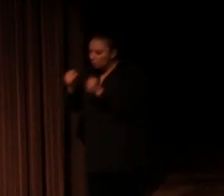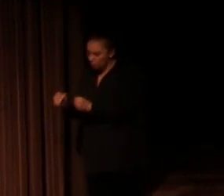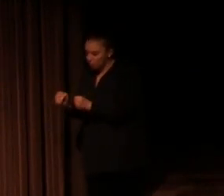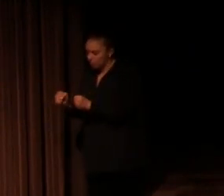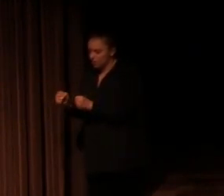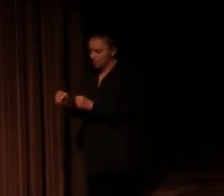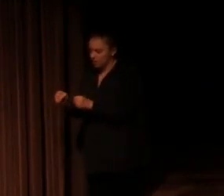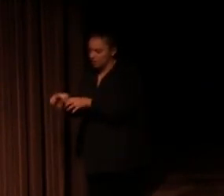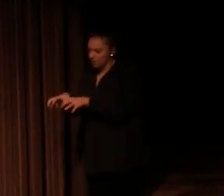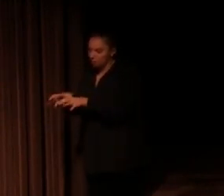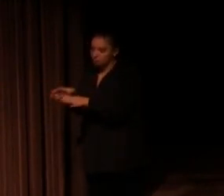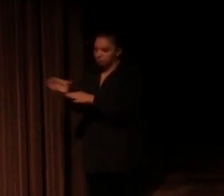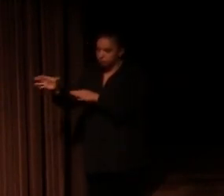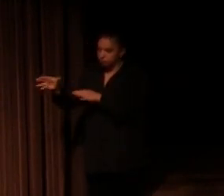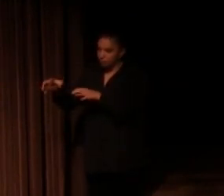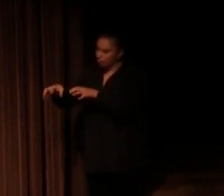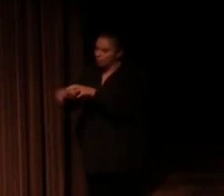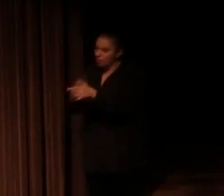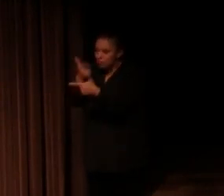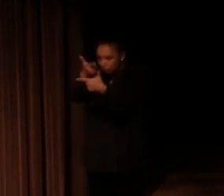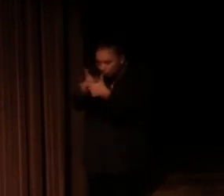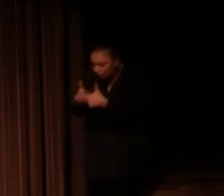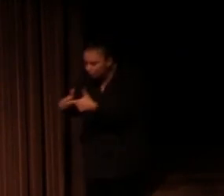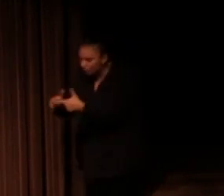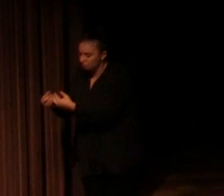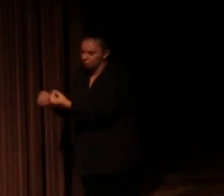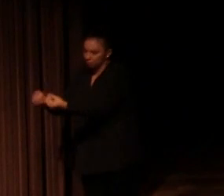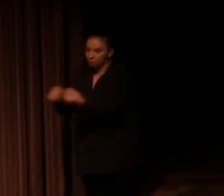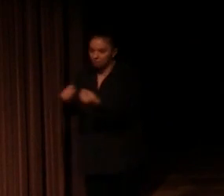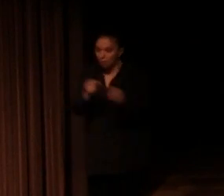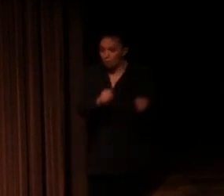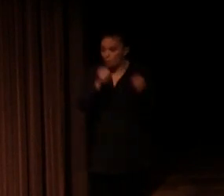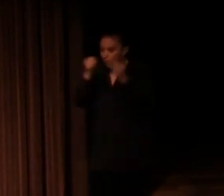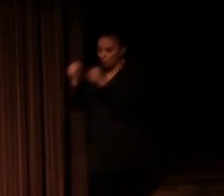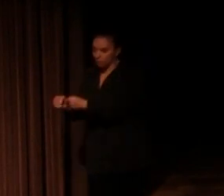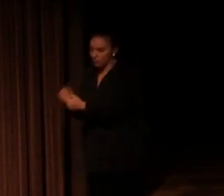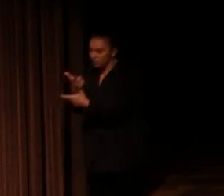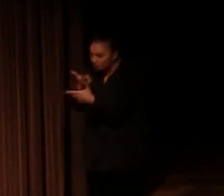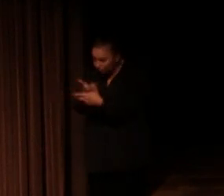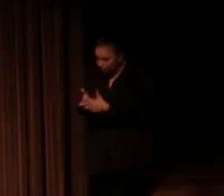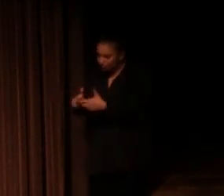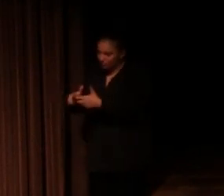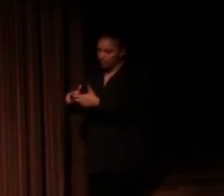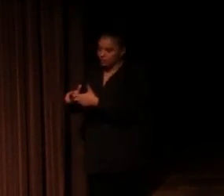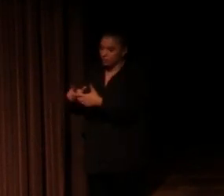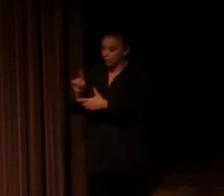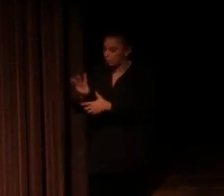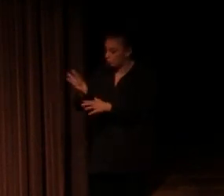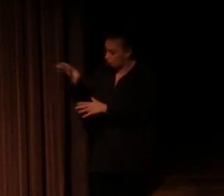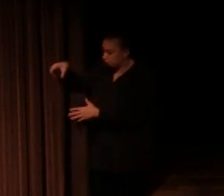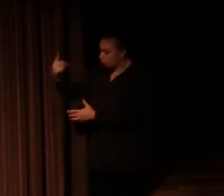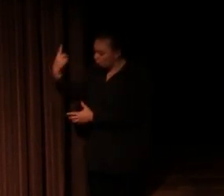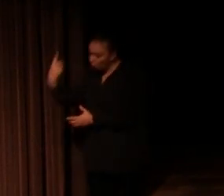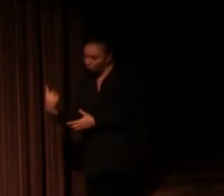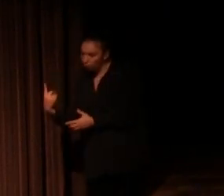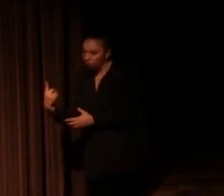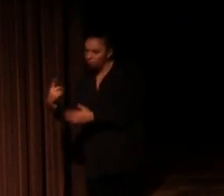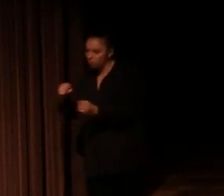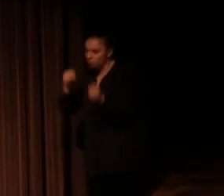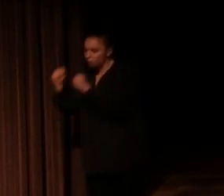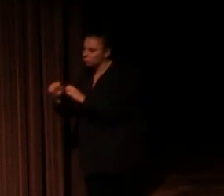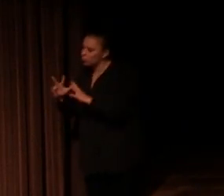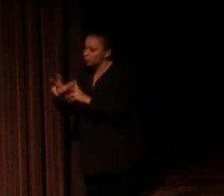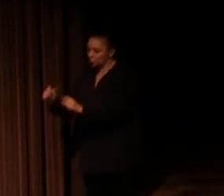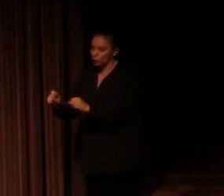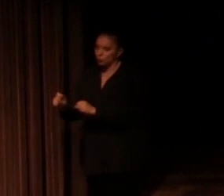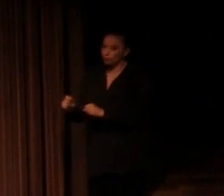se eu de lego se eu transfiro poder eu também exerço a democracia eu pratico há drama a